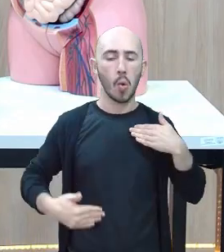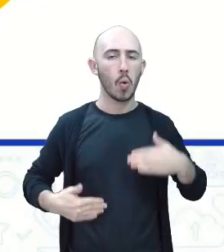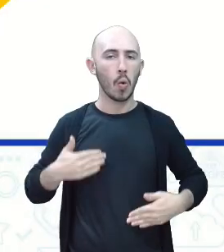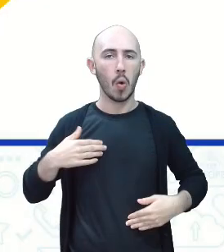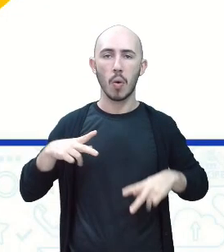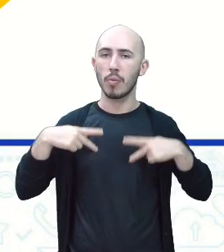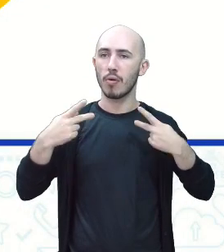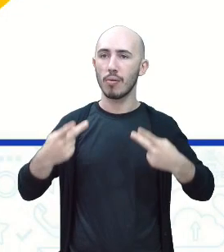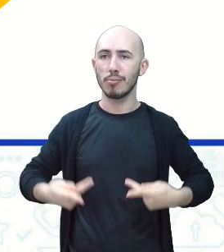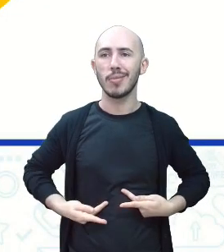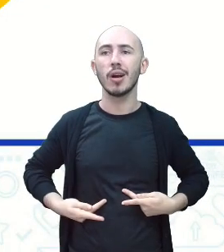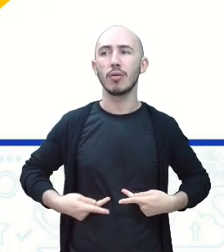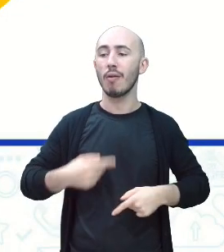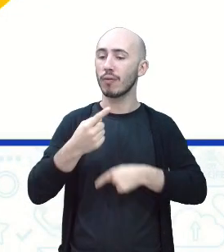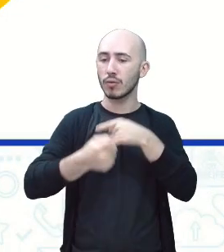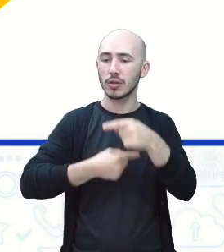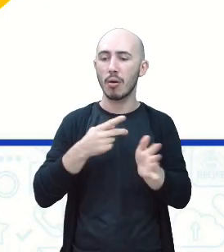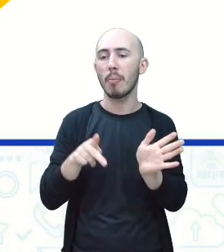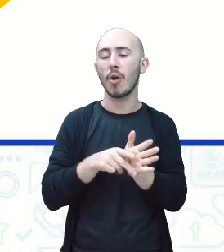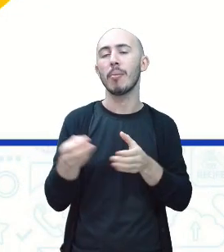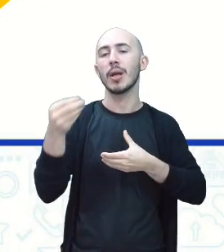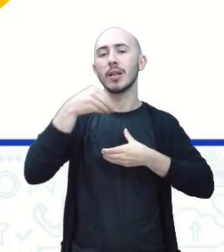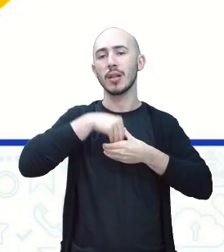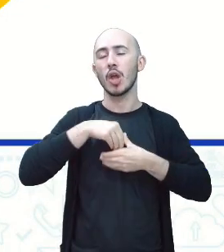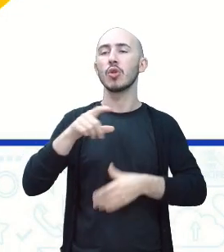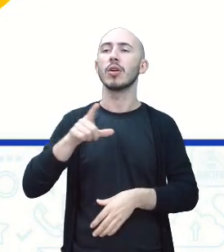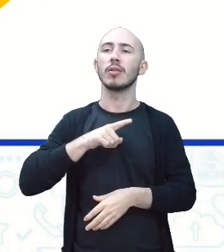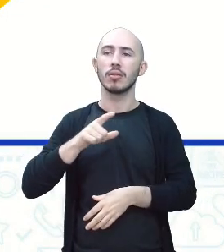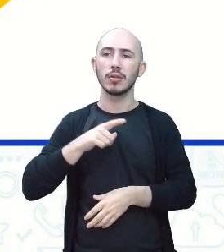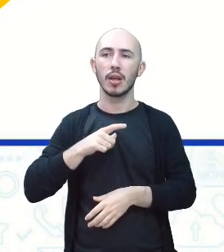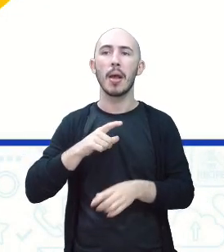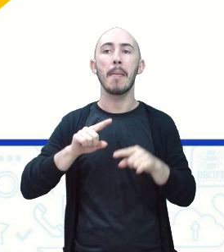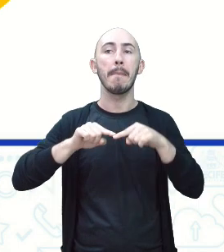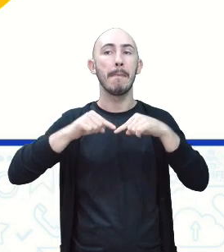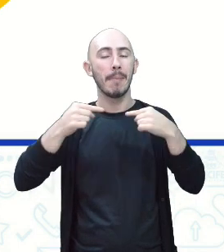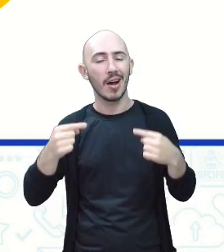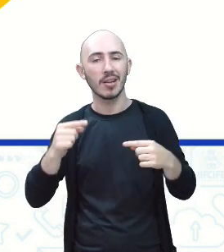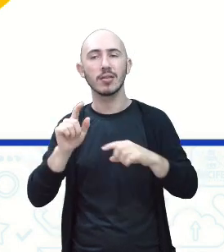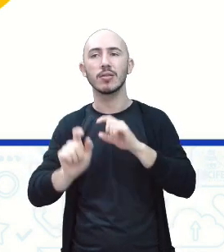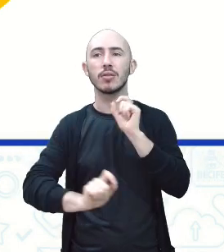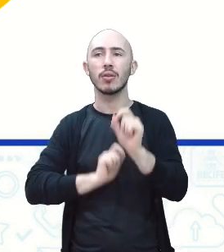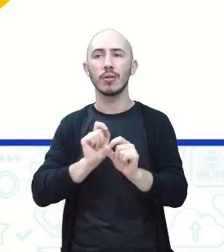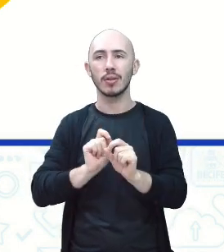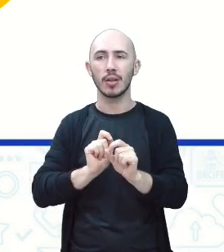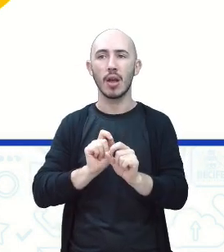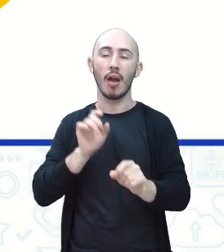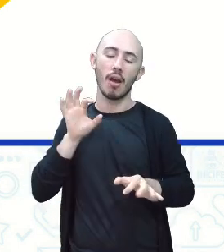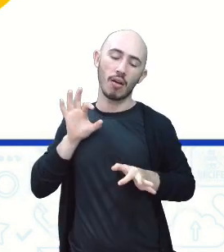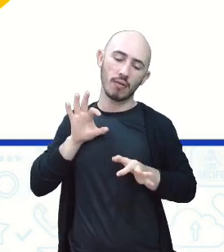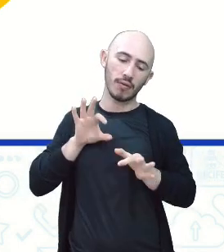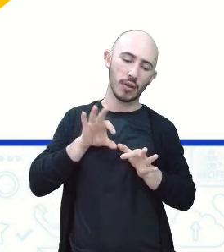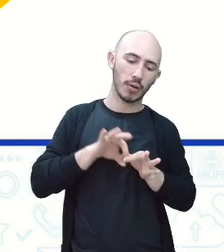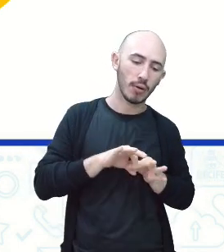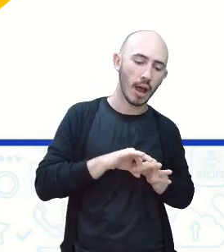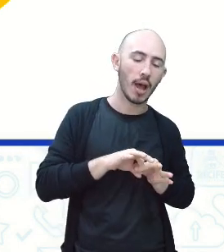desempenham funções específicas no organismo. Porém, eles atuam de modo integrado